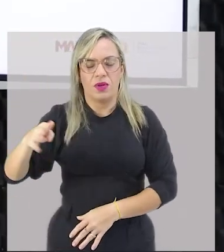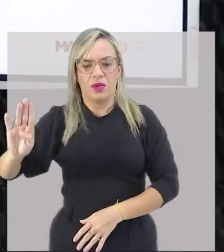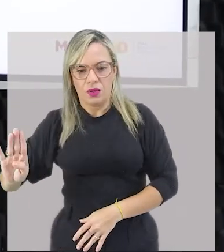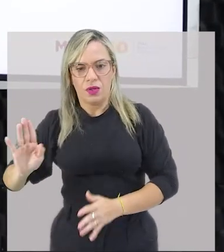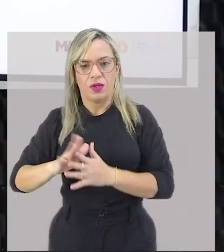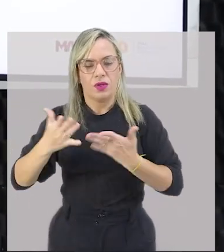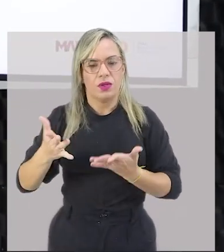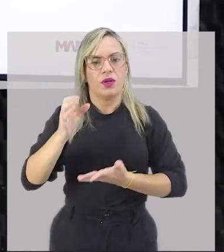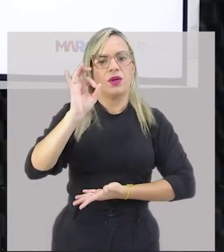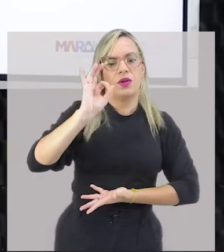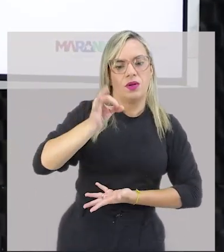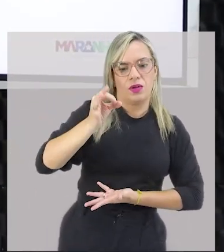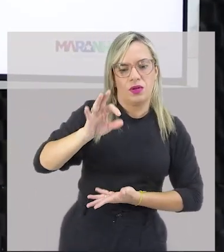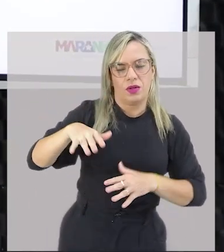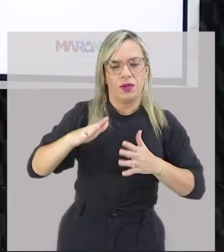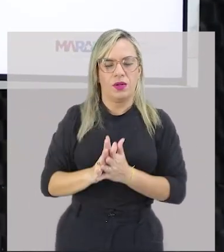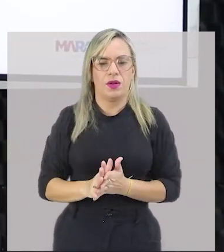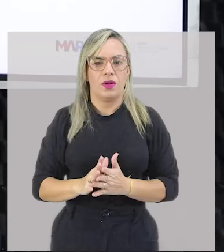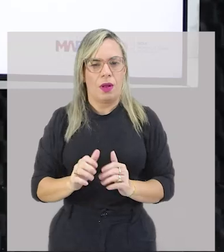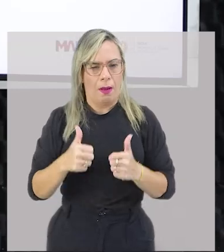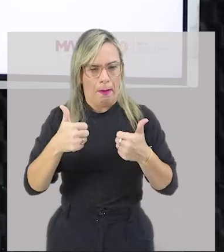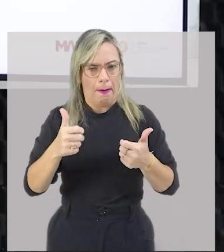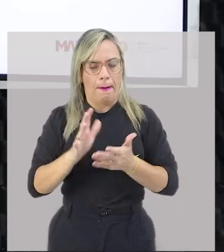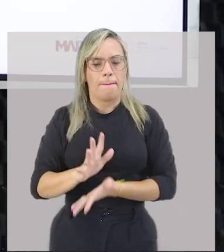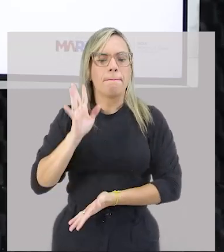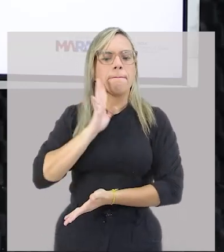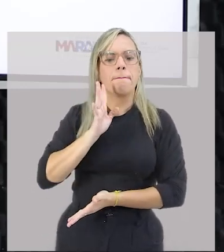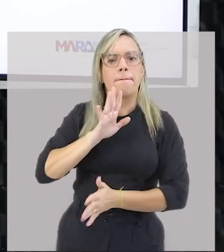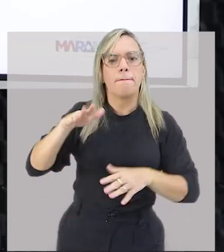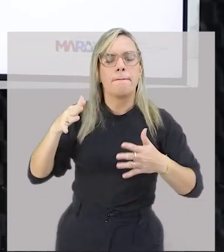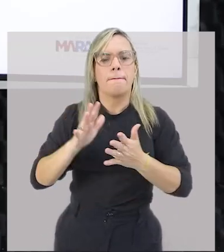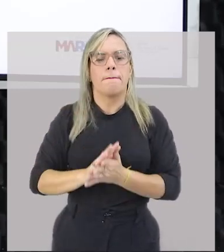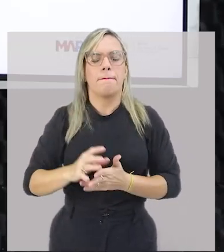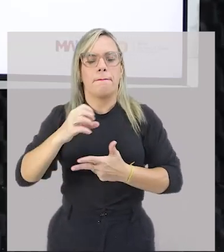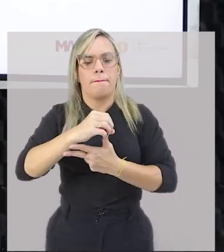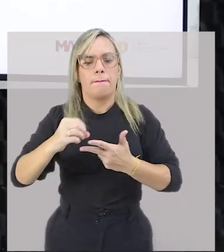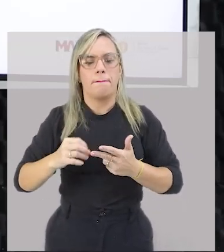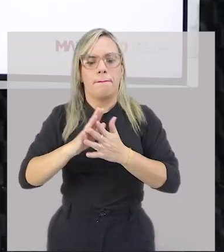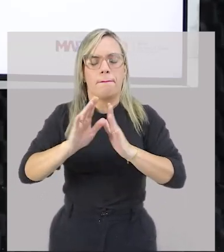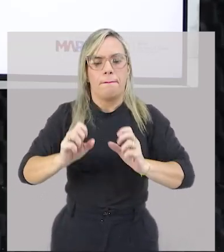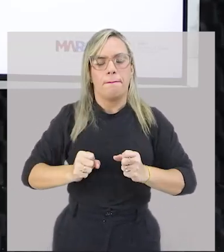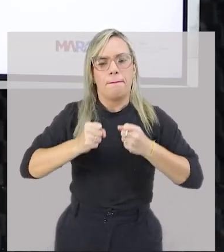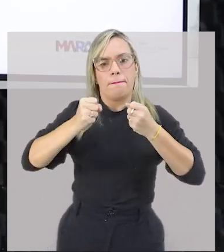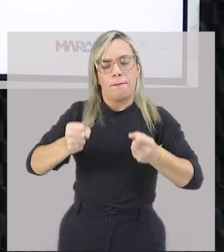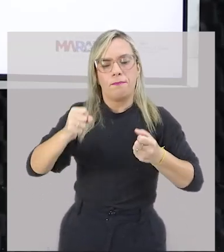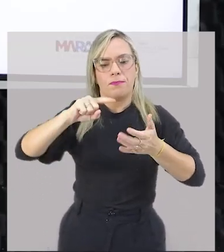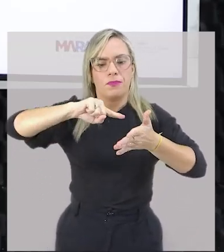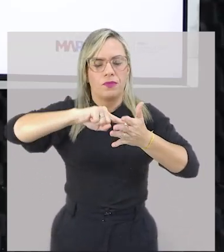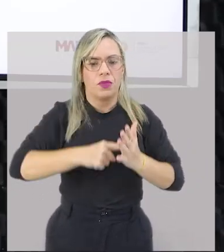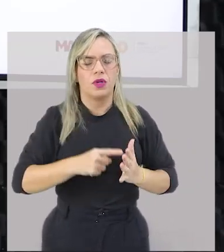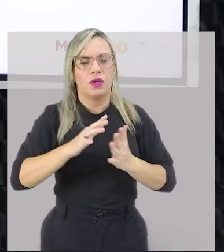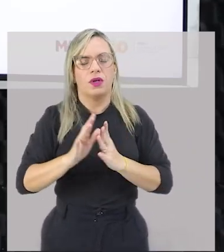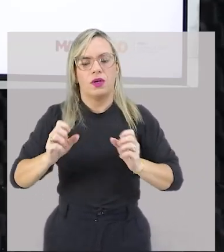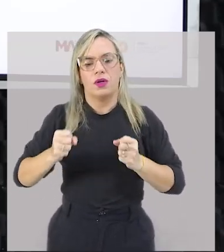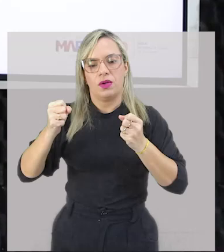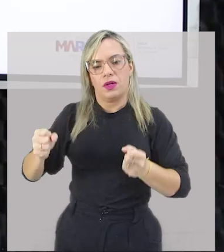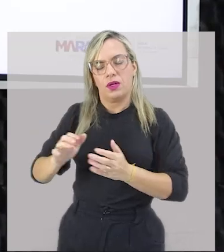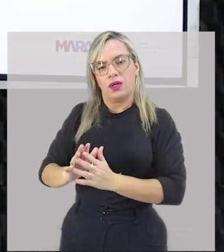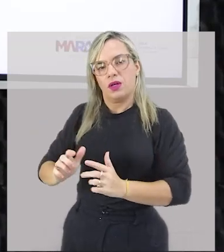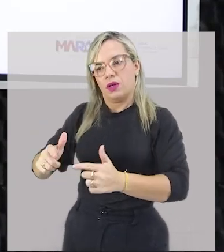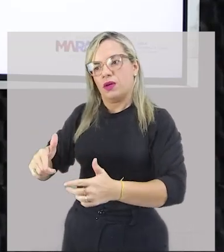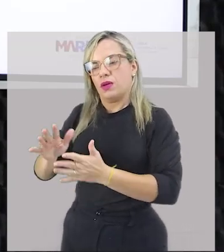pública, certo? Beleza. E também através do Enem, né? Você pode, com a nota do Enem, você pode até tentar